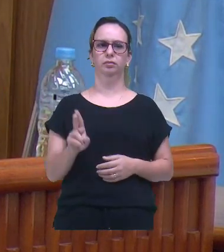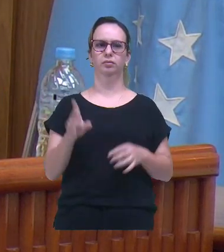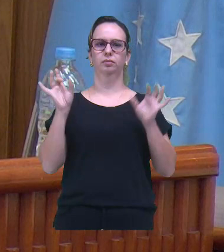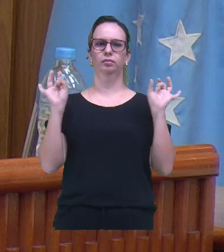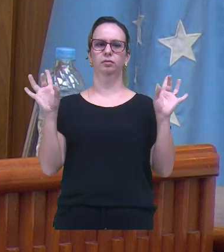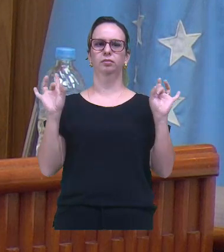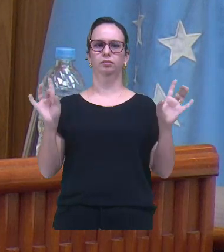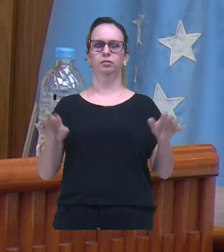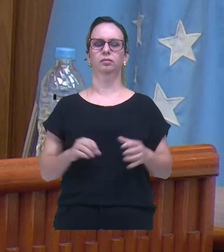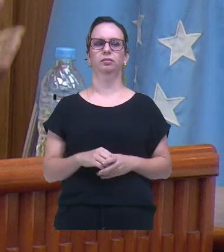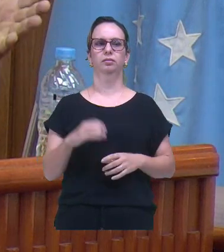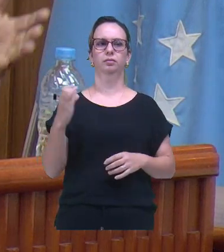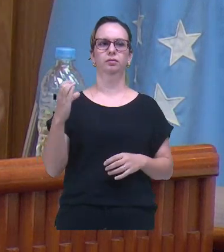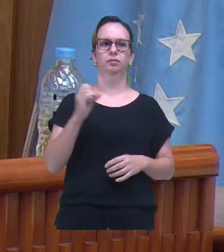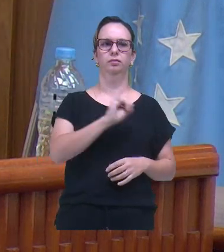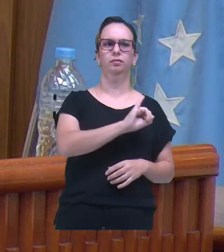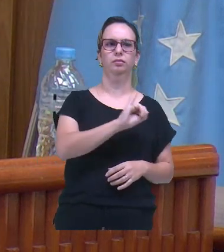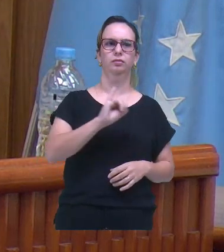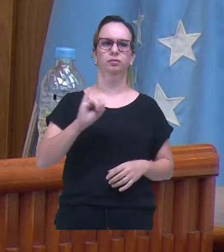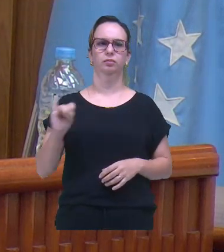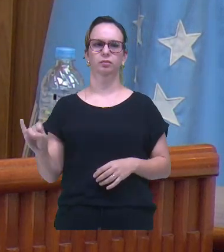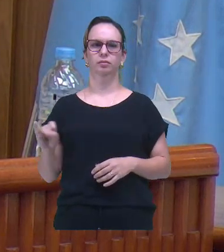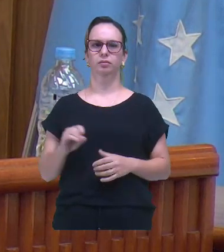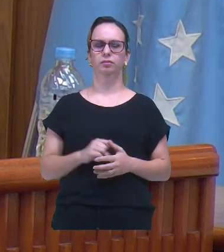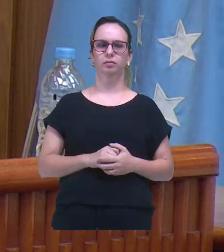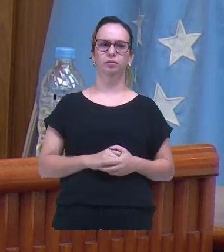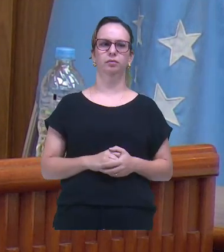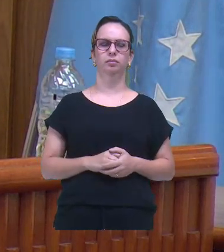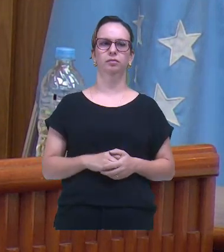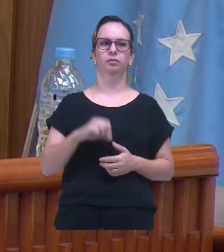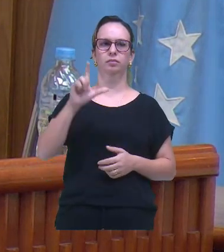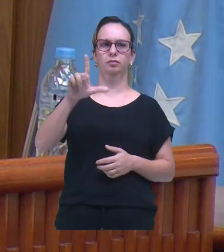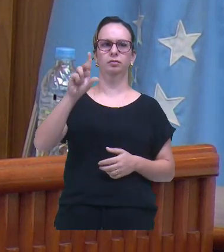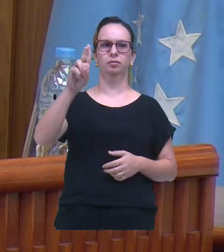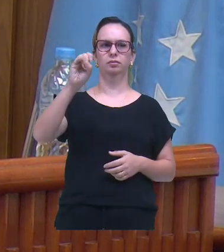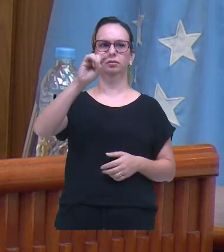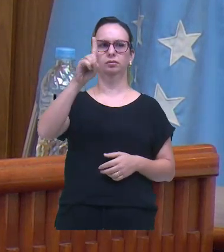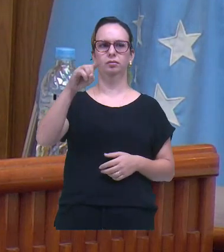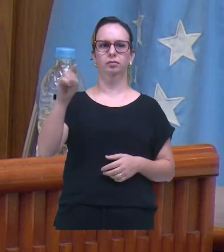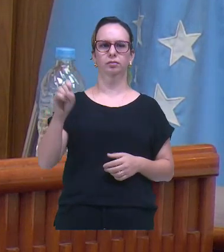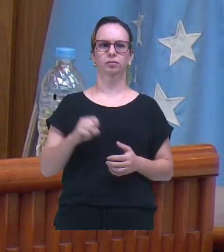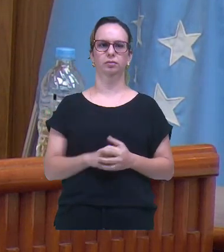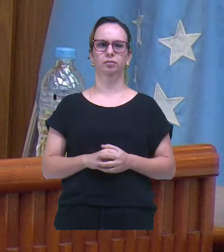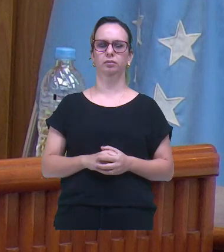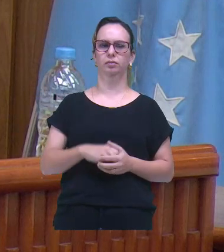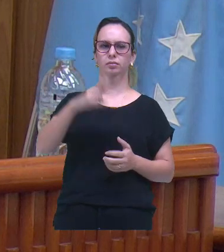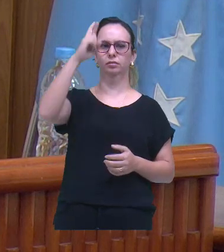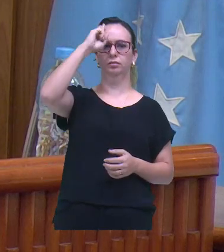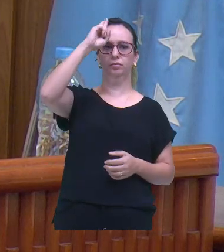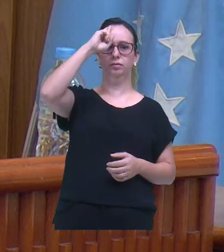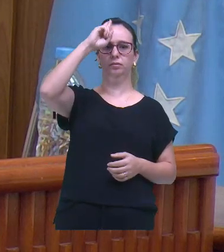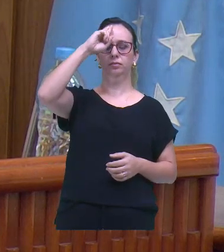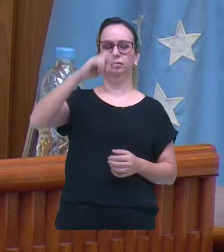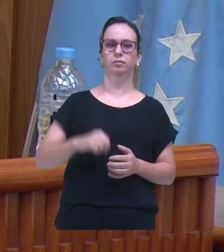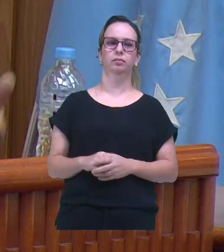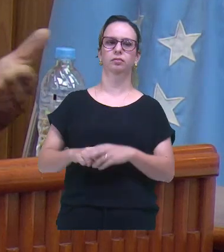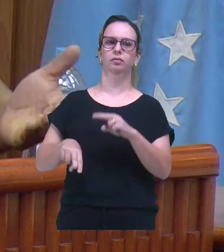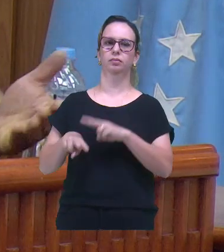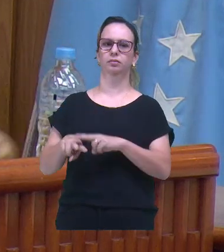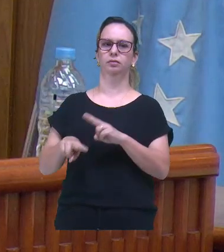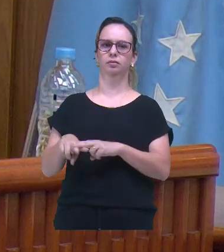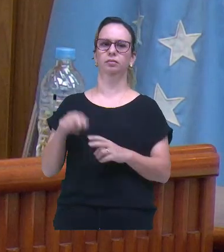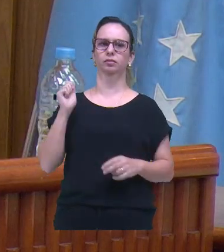Especialmente, quero cumprimentar o senhor Mauro Luiz Lima, diretor técnico do Departamento da Penitenciária de Assis,